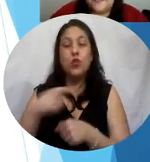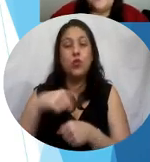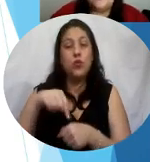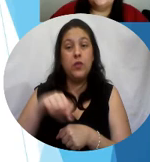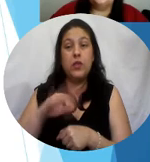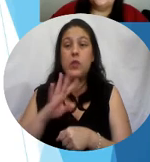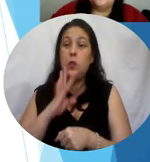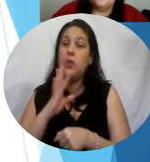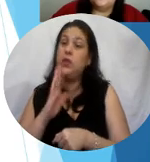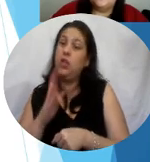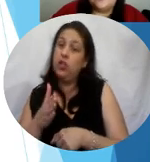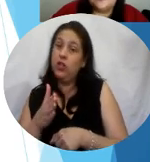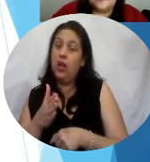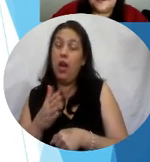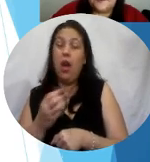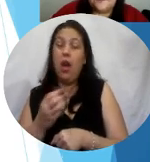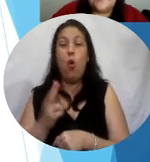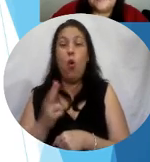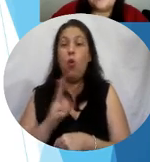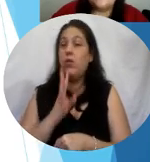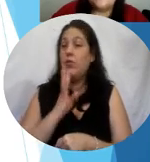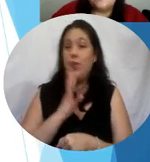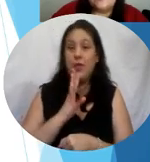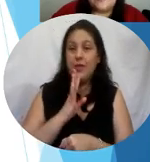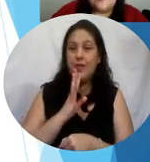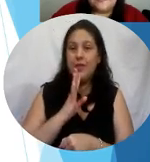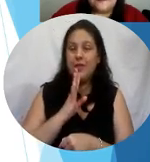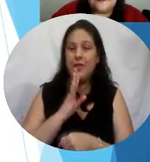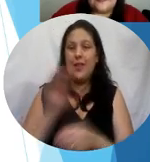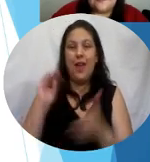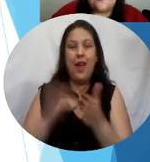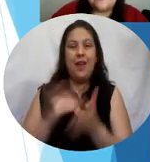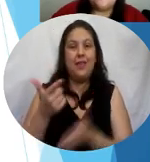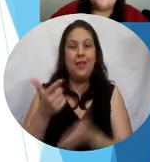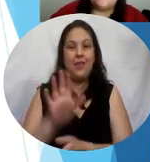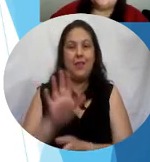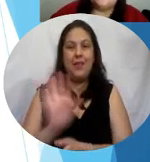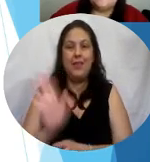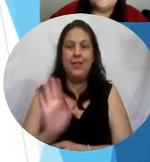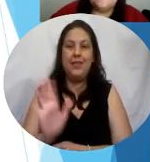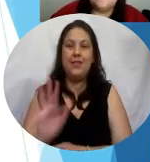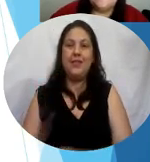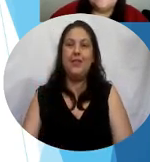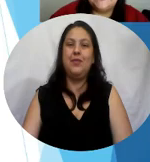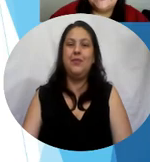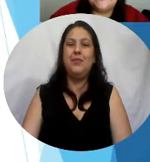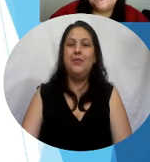sabiam. Estou à disposição e nos encontramos em breve. Até mais!